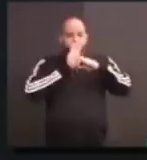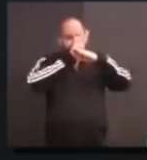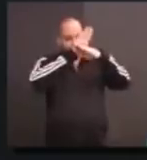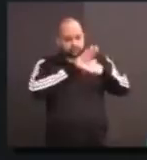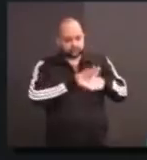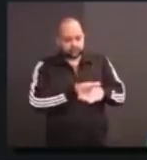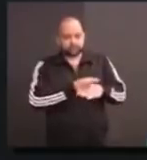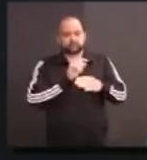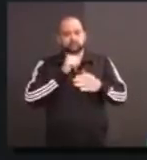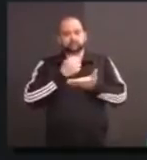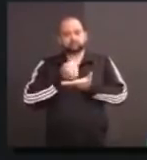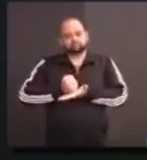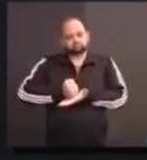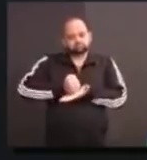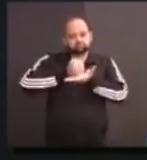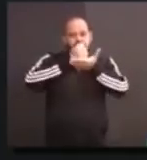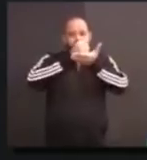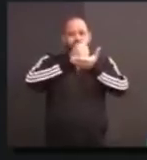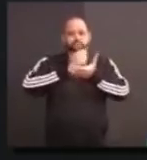nos socorrendo